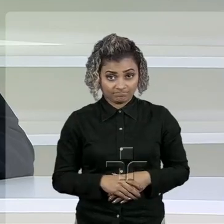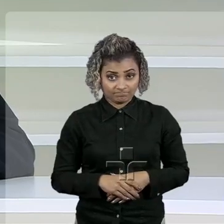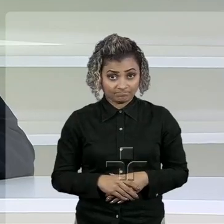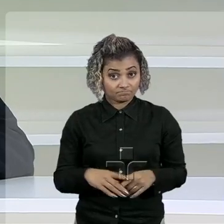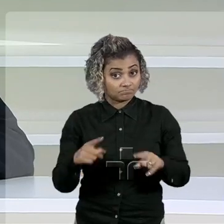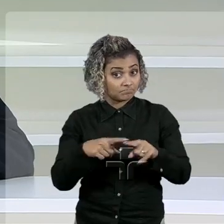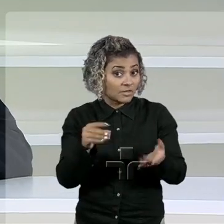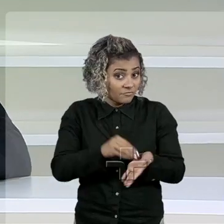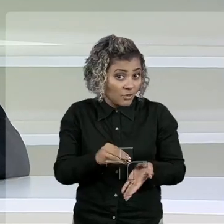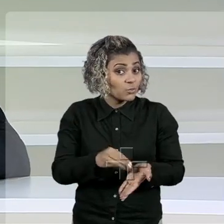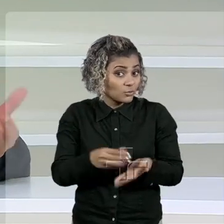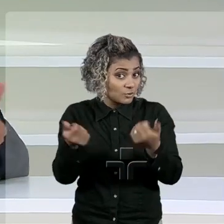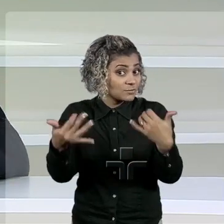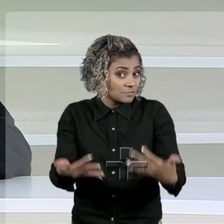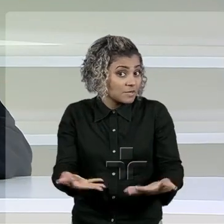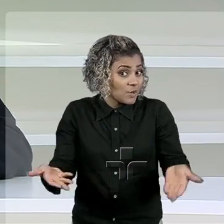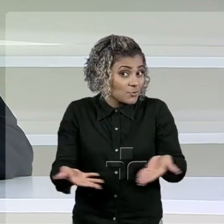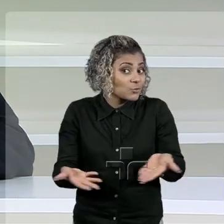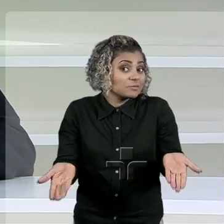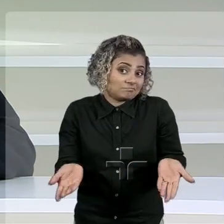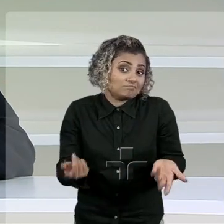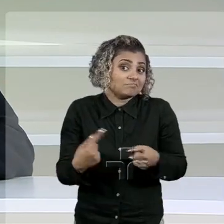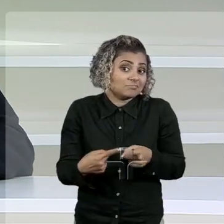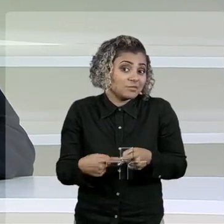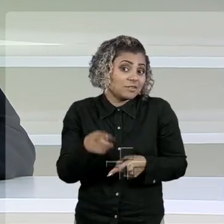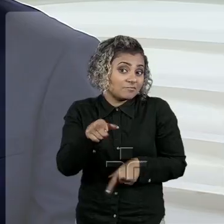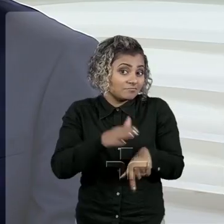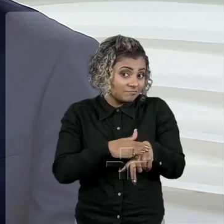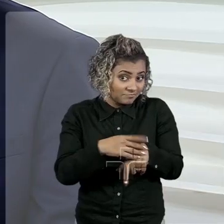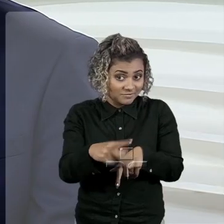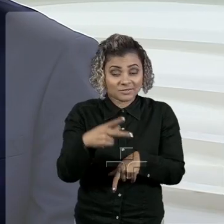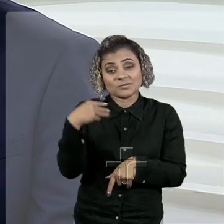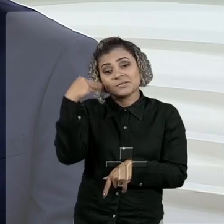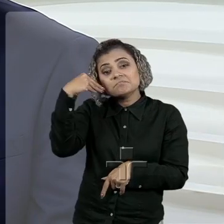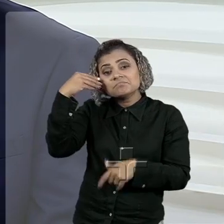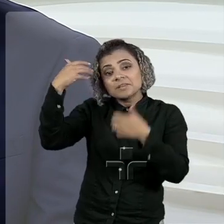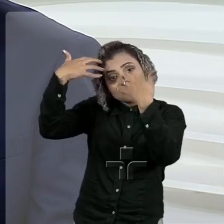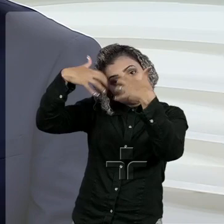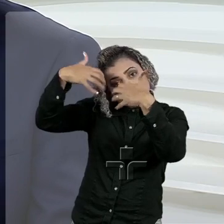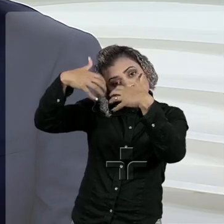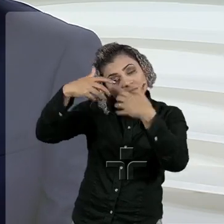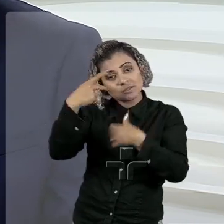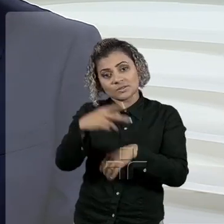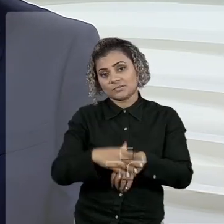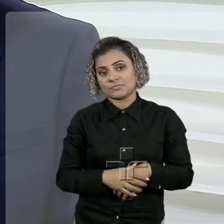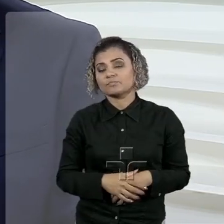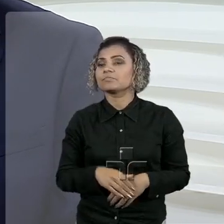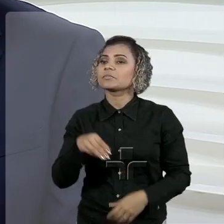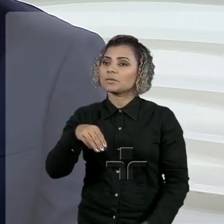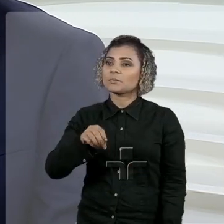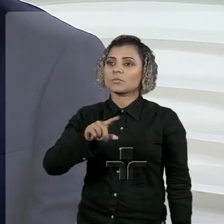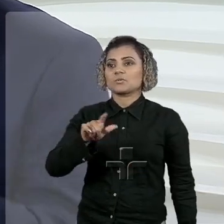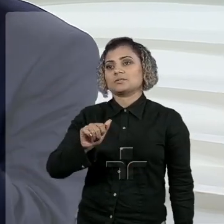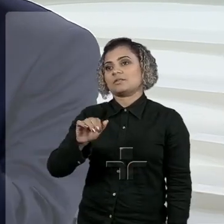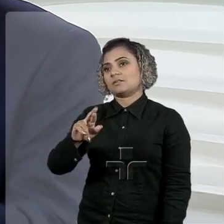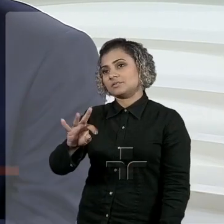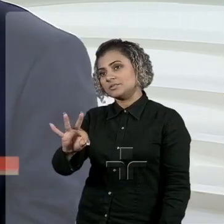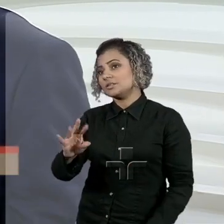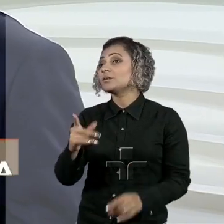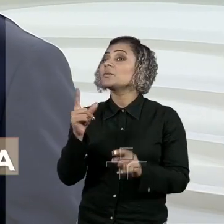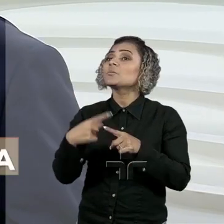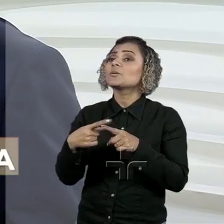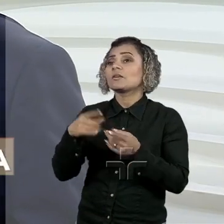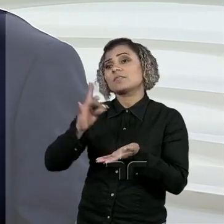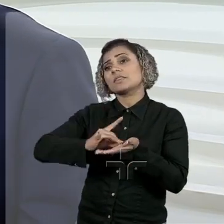aqui isso dentro do seu mindset, dentro do seu pensamento. Mozart, talvez eu tenha me passado por ter isso